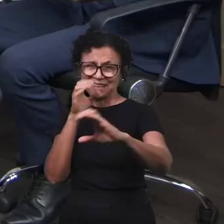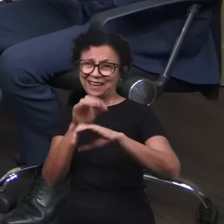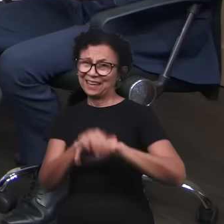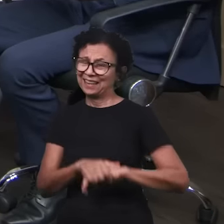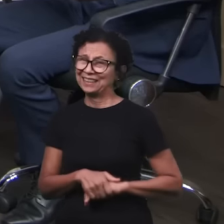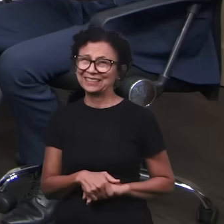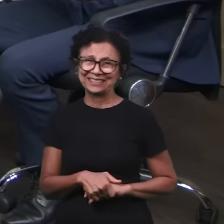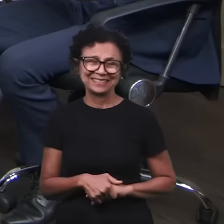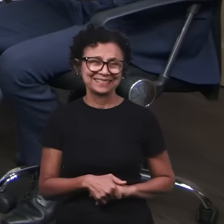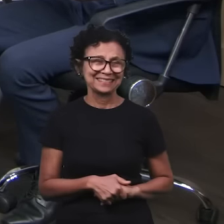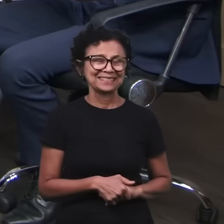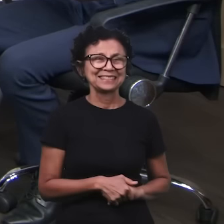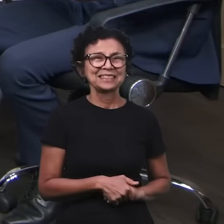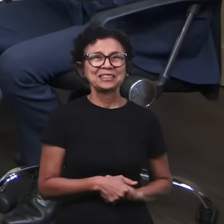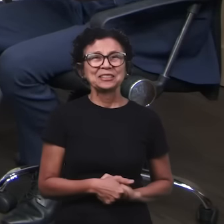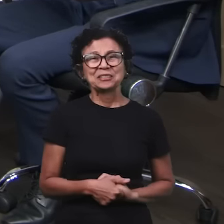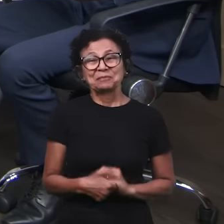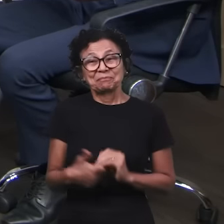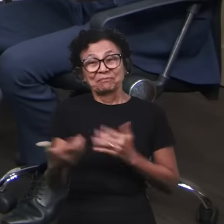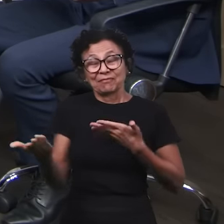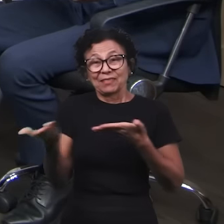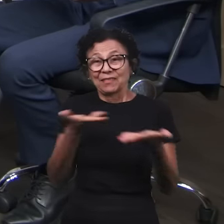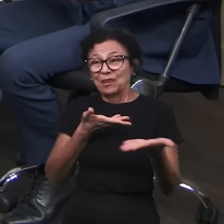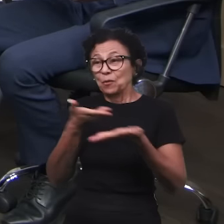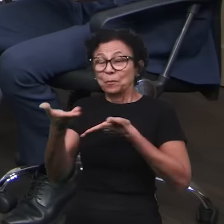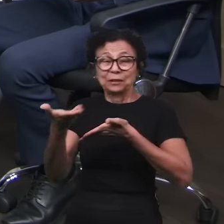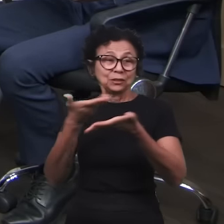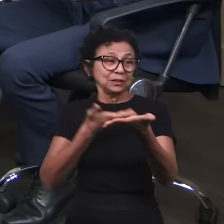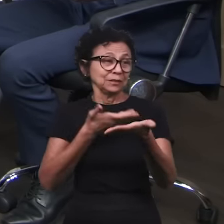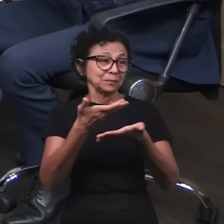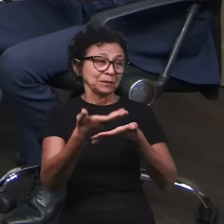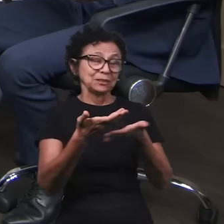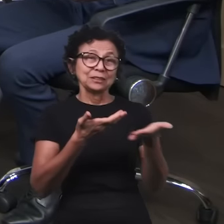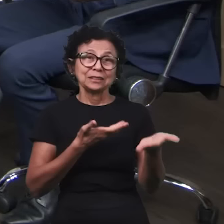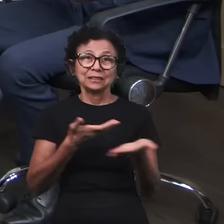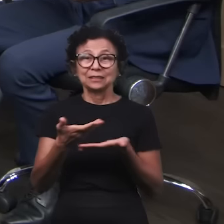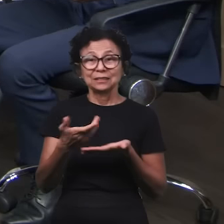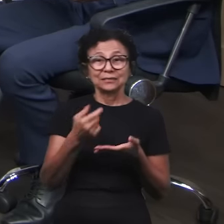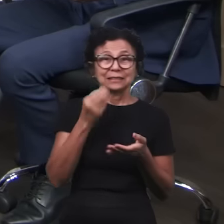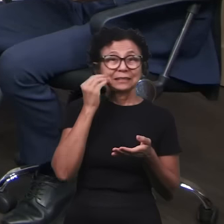entrando, né? Porque a pessoa vai dividindo as razões e ele vai ter que dar a solução.